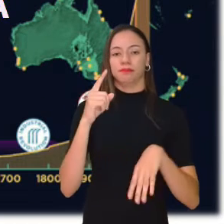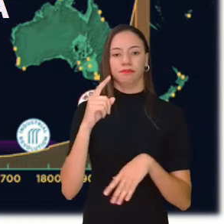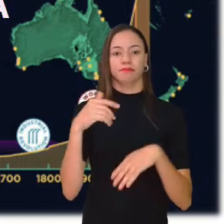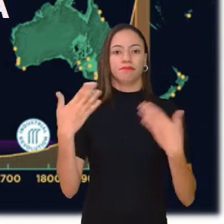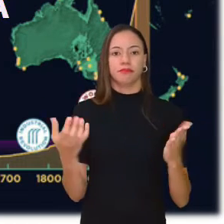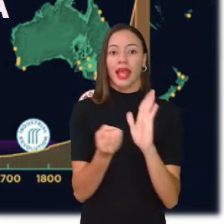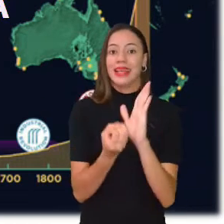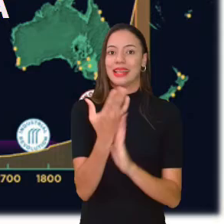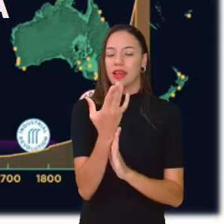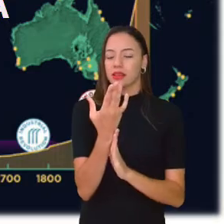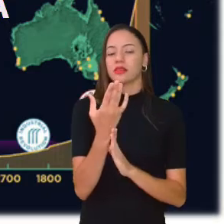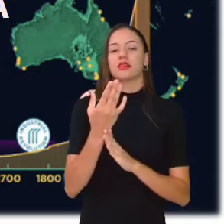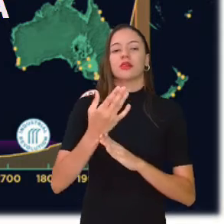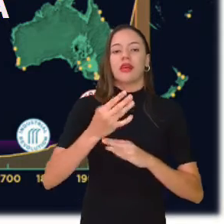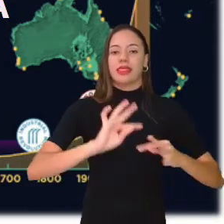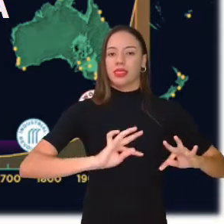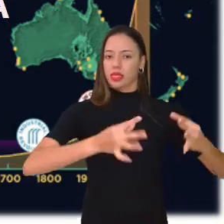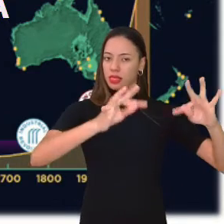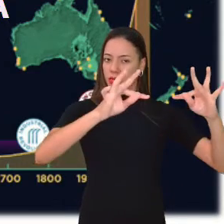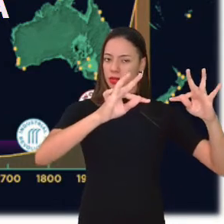invenções tecnológicas aí,